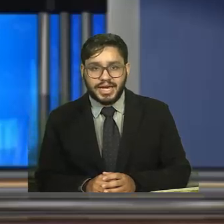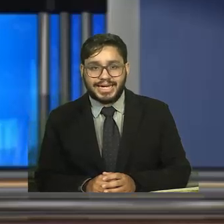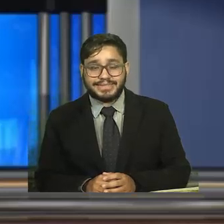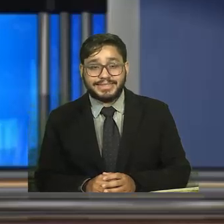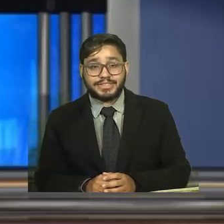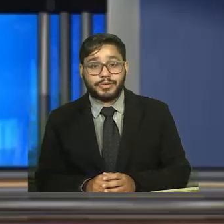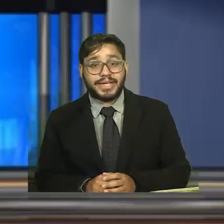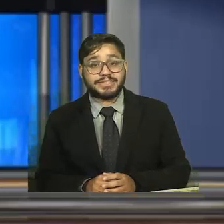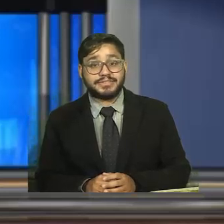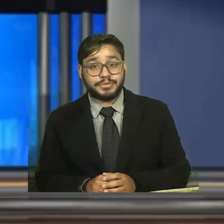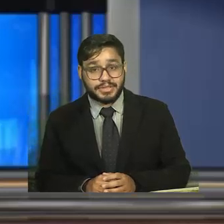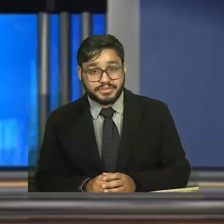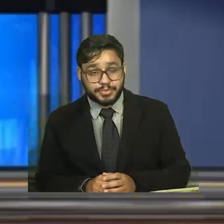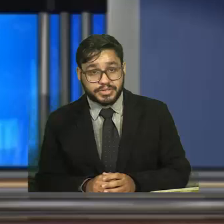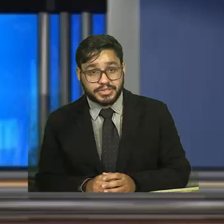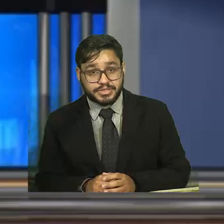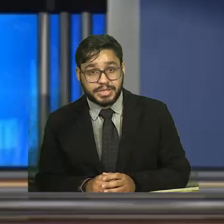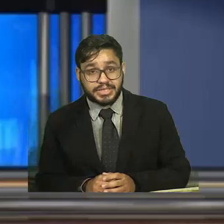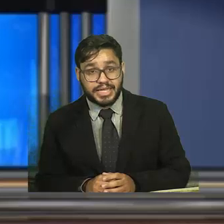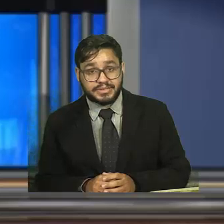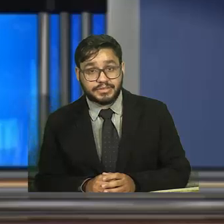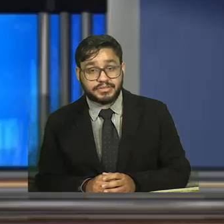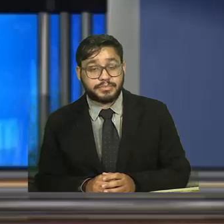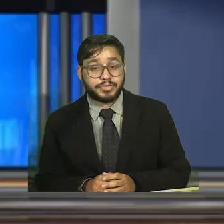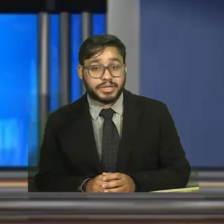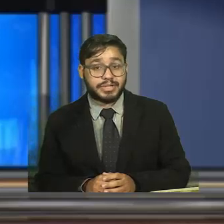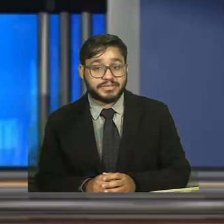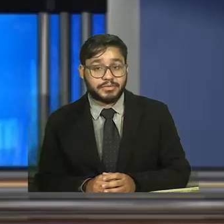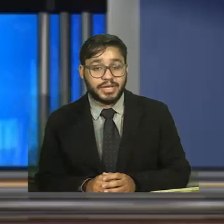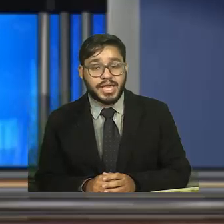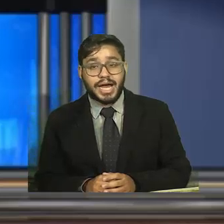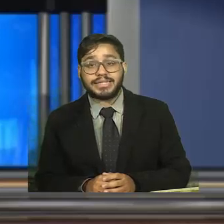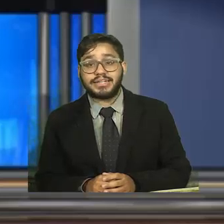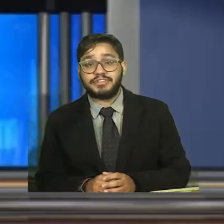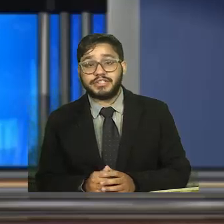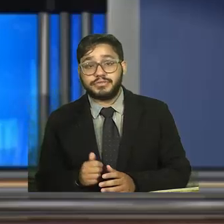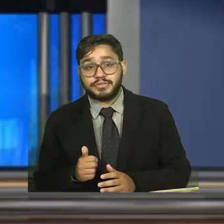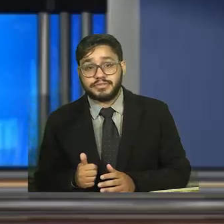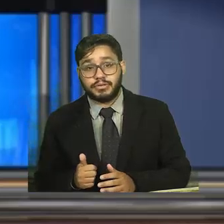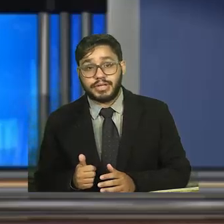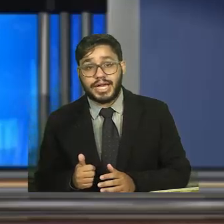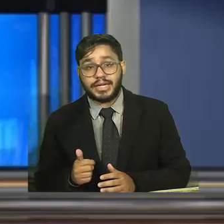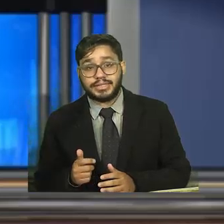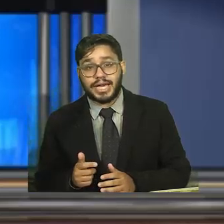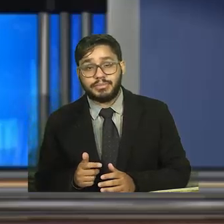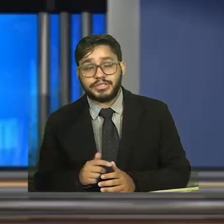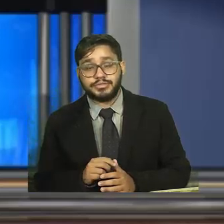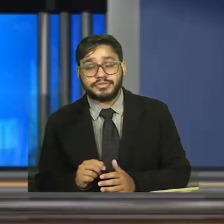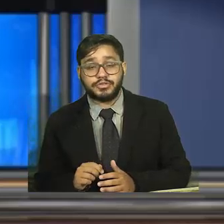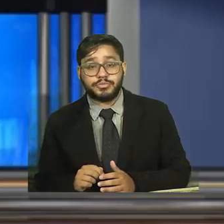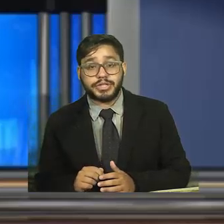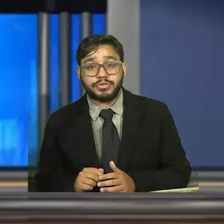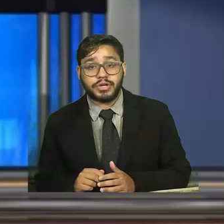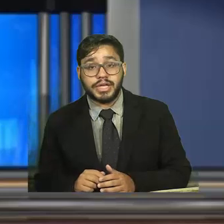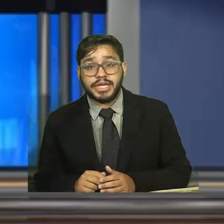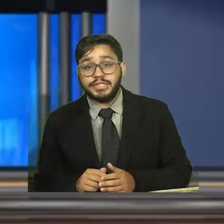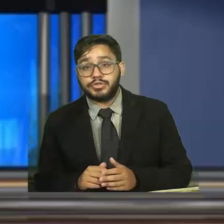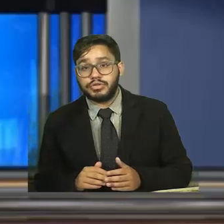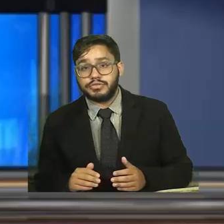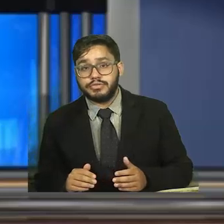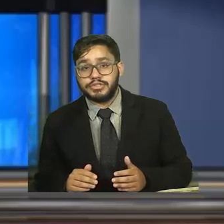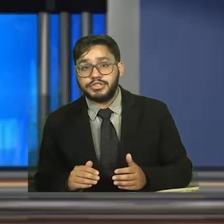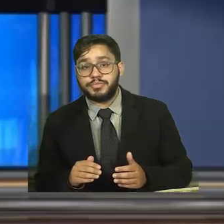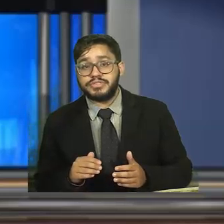audiência. Assistam estas e outras importantes matérias em nossa programação através do seu celular, tablet, do seu computador